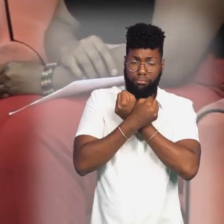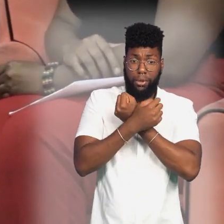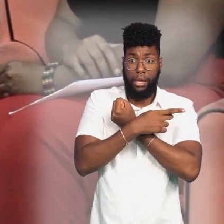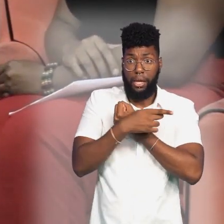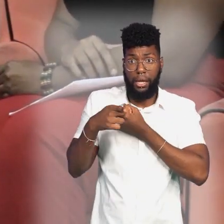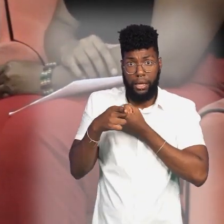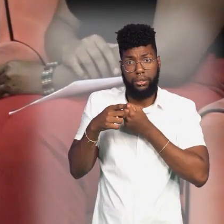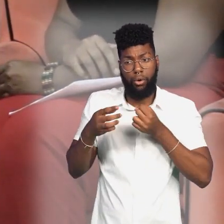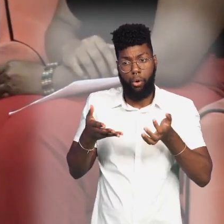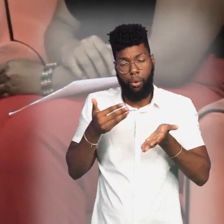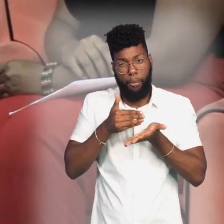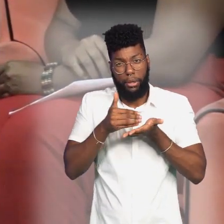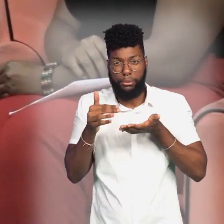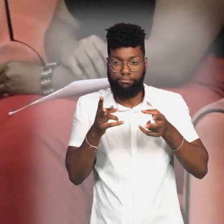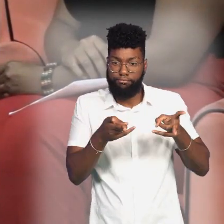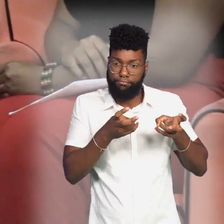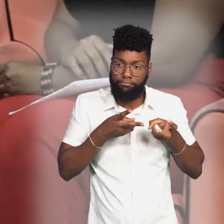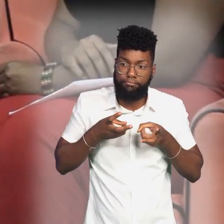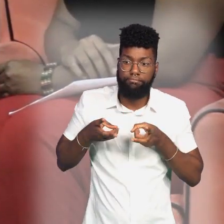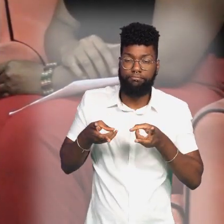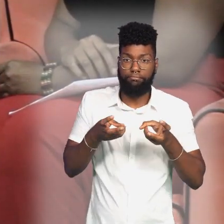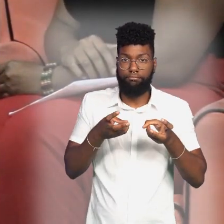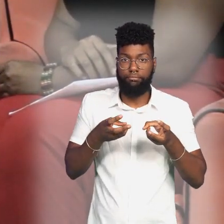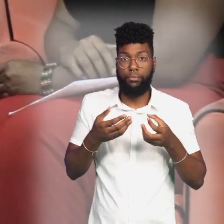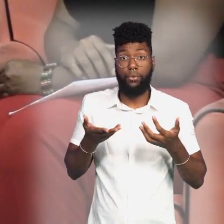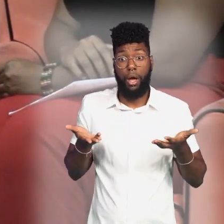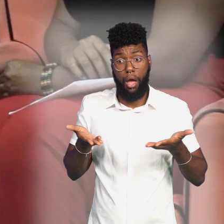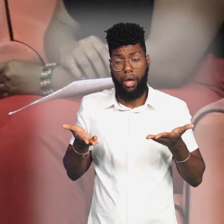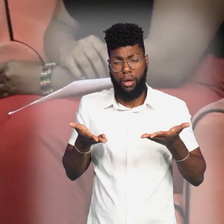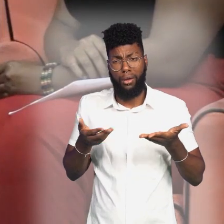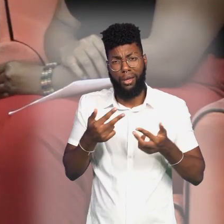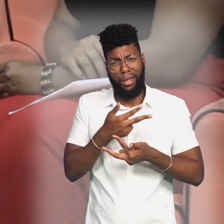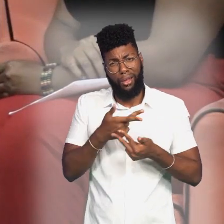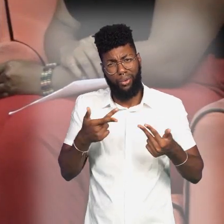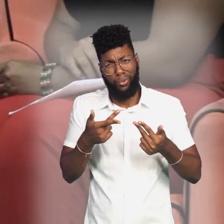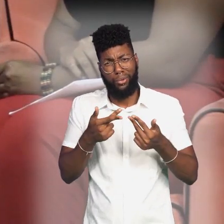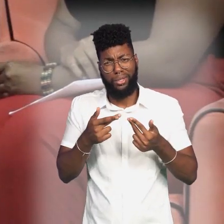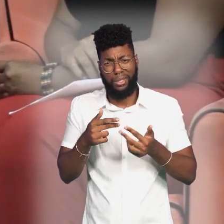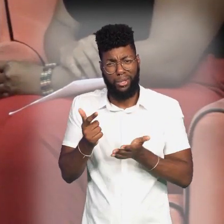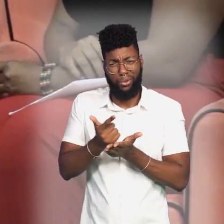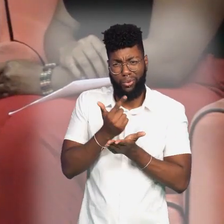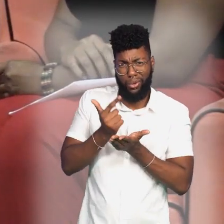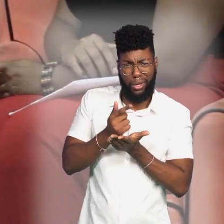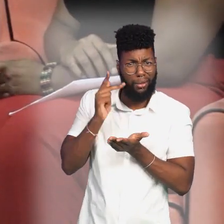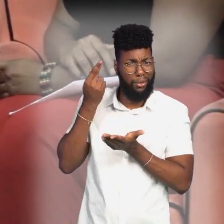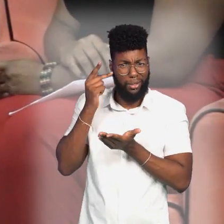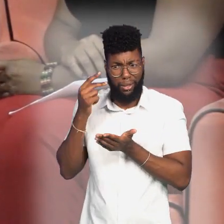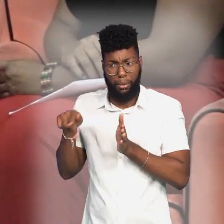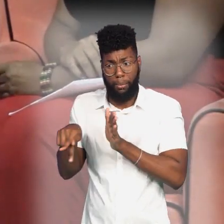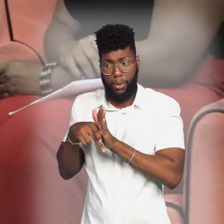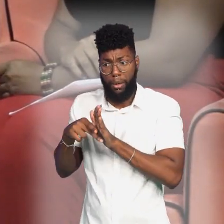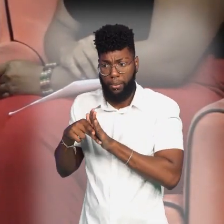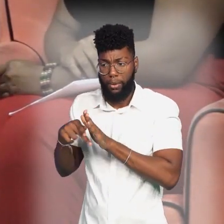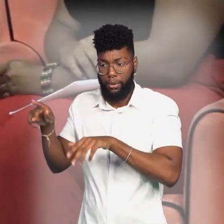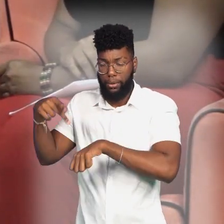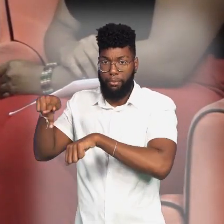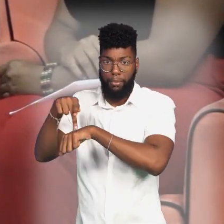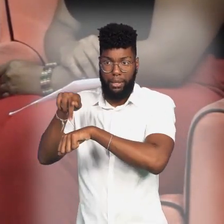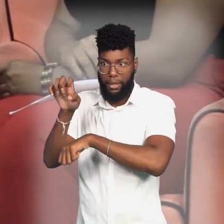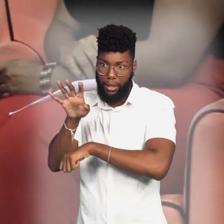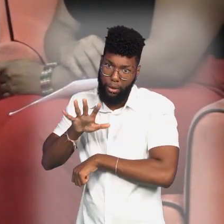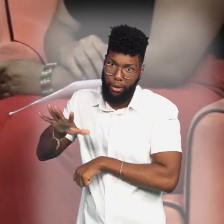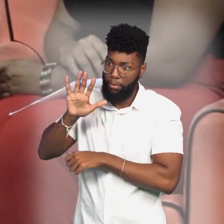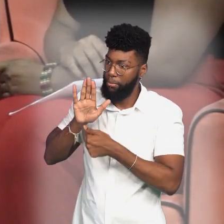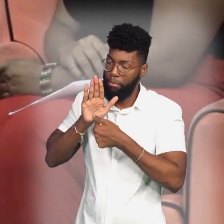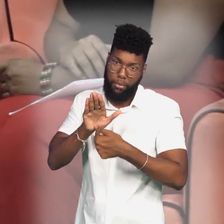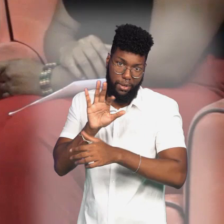reconhecer. E são coisas que a história, os livros de história dos colonizadores não mostram. E o Amadou